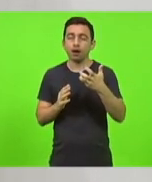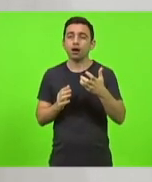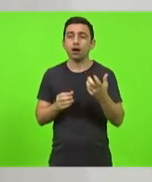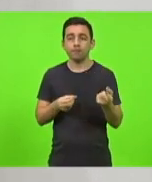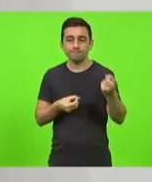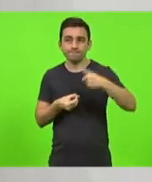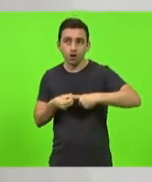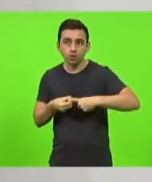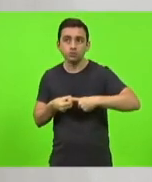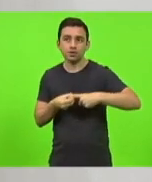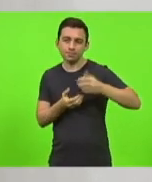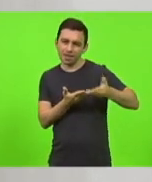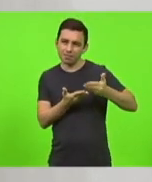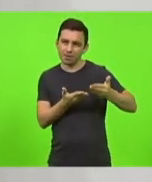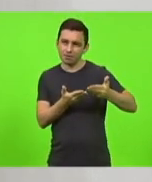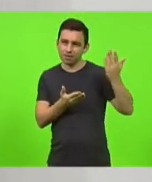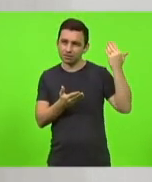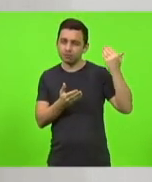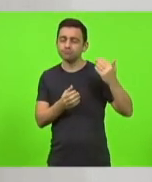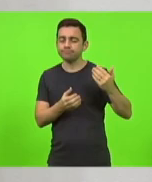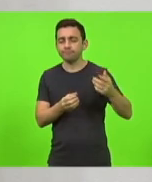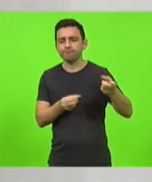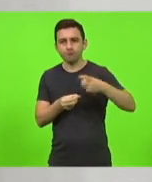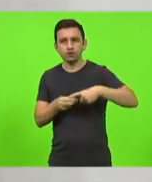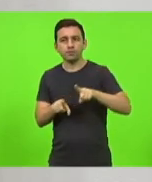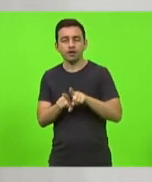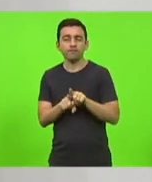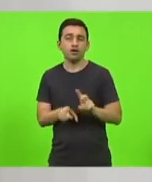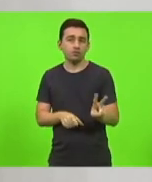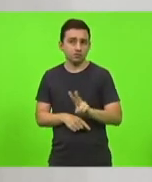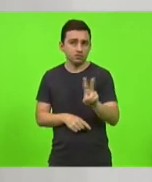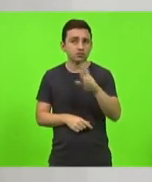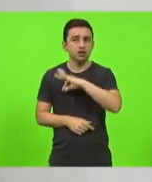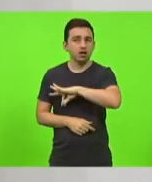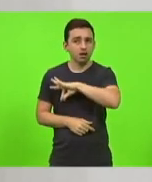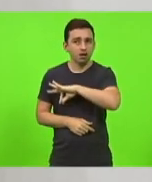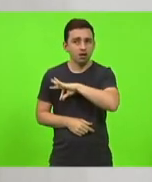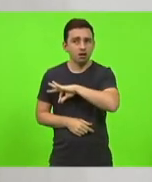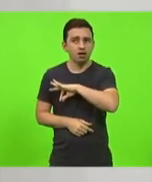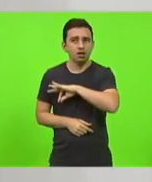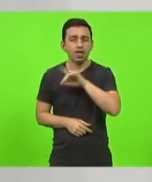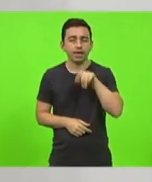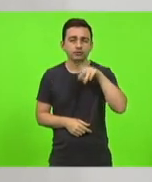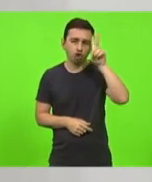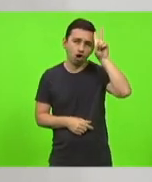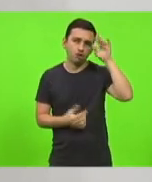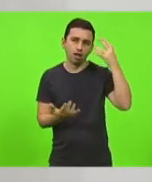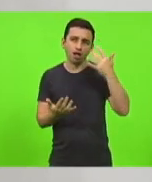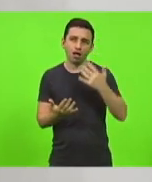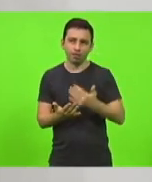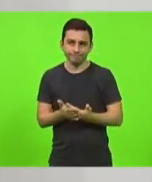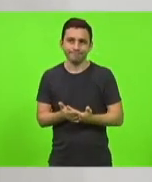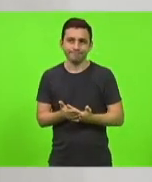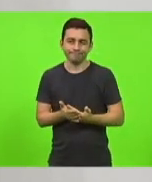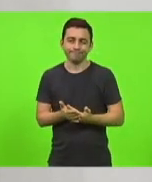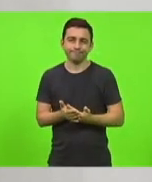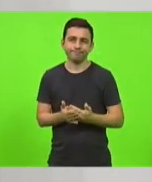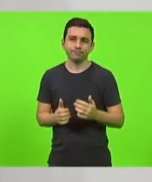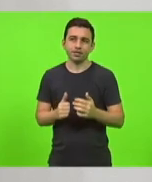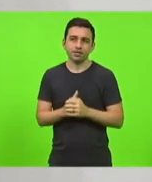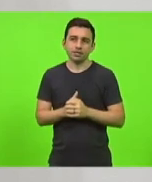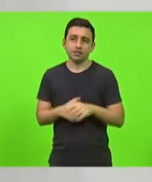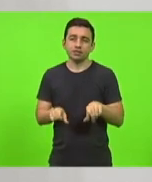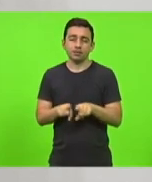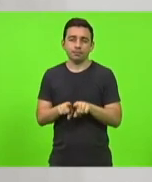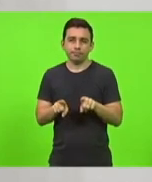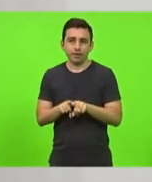das perdas e valorização salarial. Este é o histórico. Quero dizer, no meio